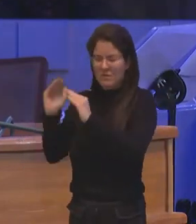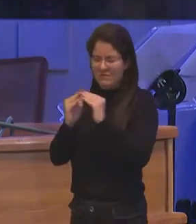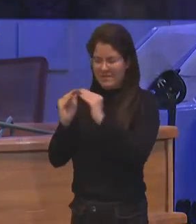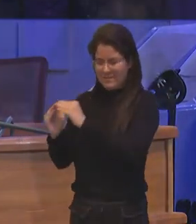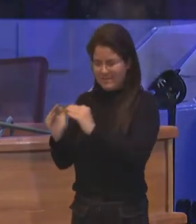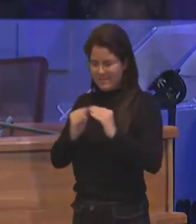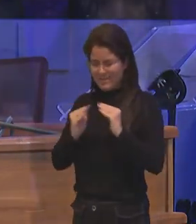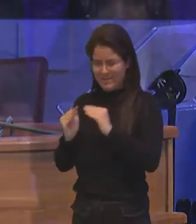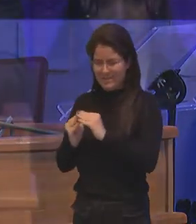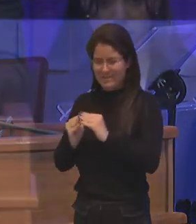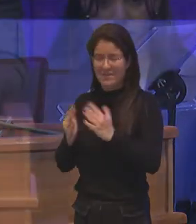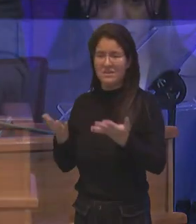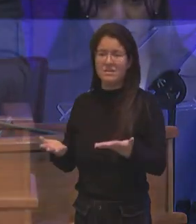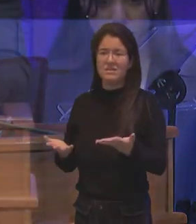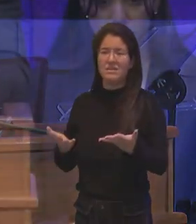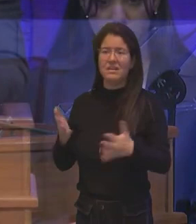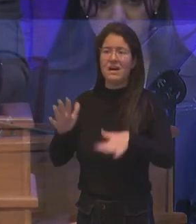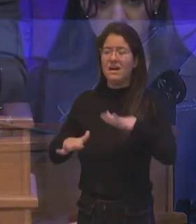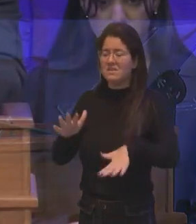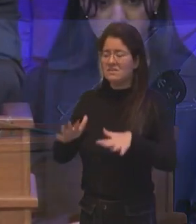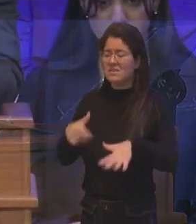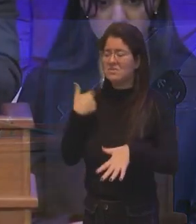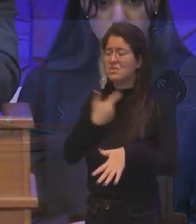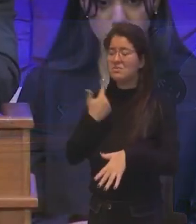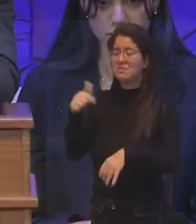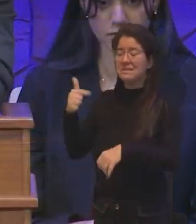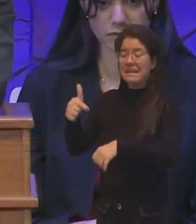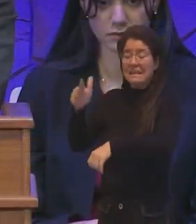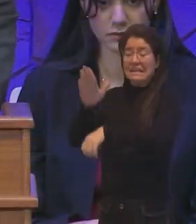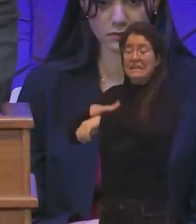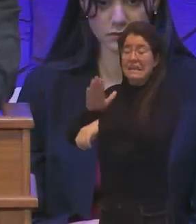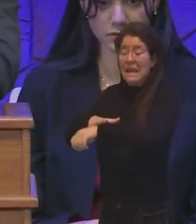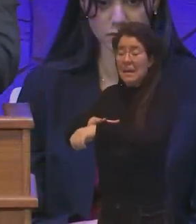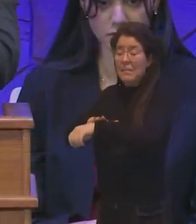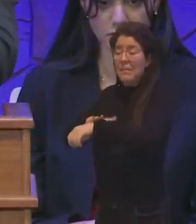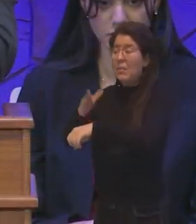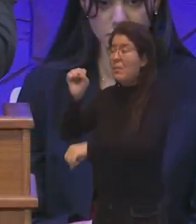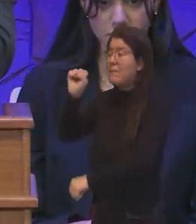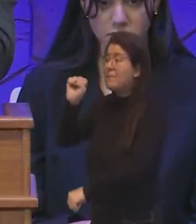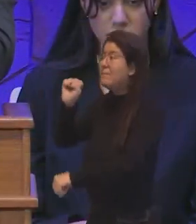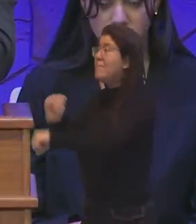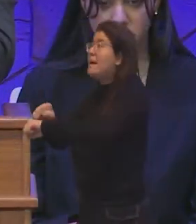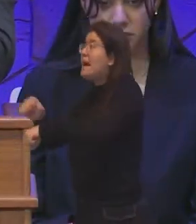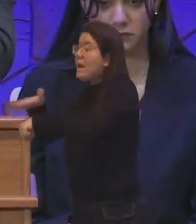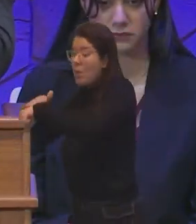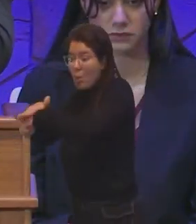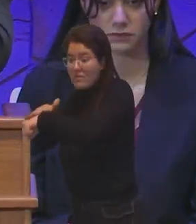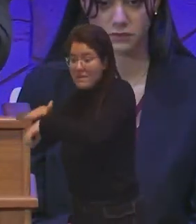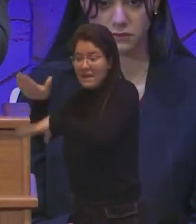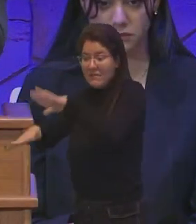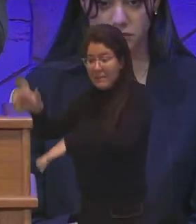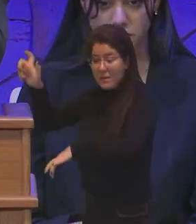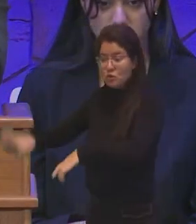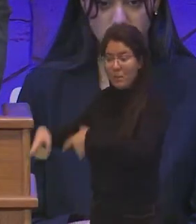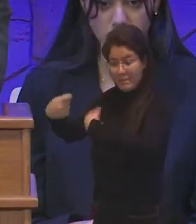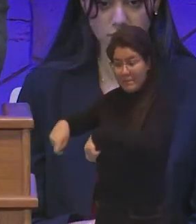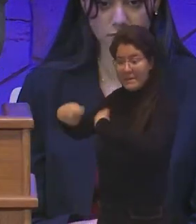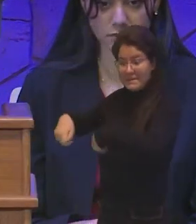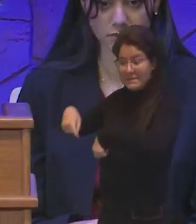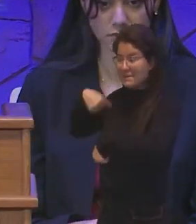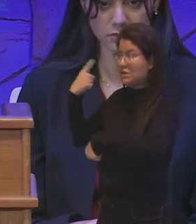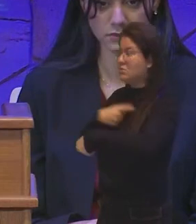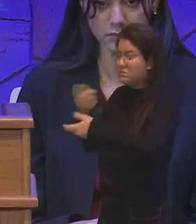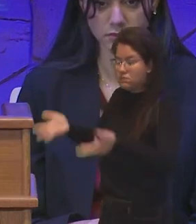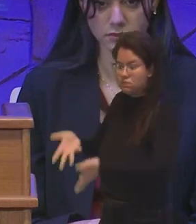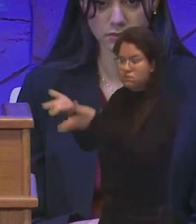Porque não temos tempo, muitas vezes, para parar e conversar com as pessoas que estão ao nosso redor e, às vezes, precisando de uma palavra de encorajamento,